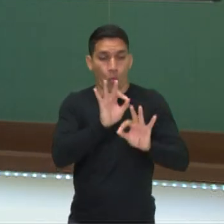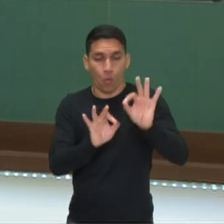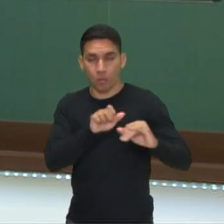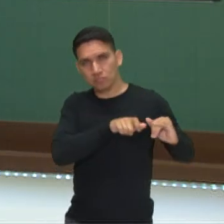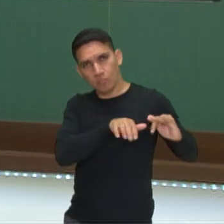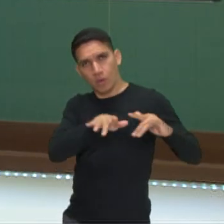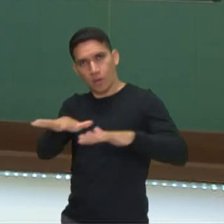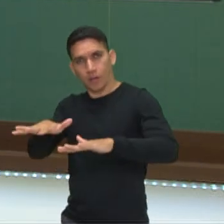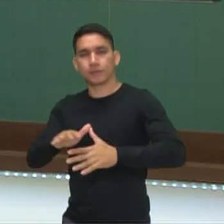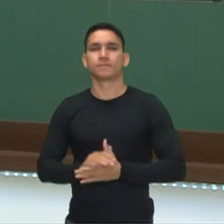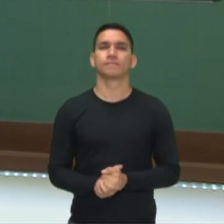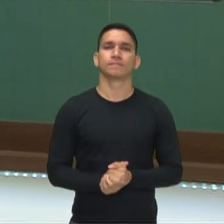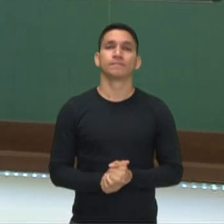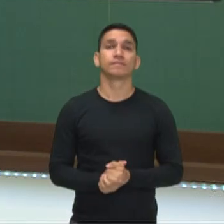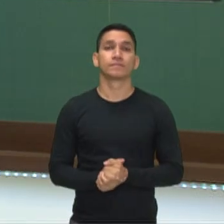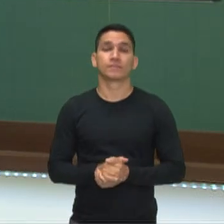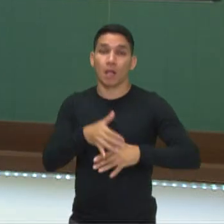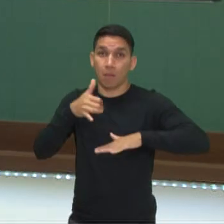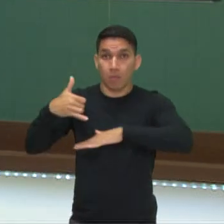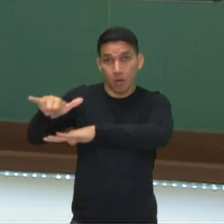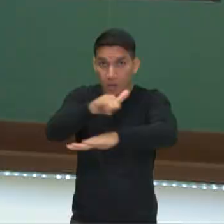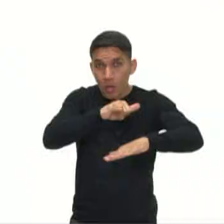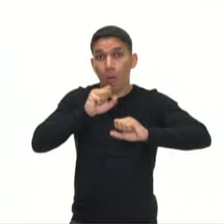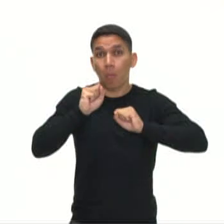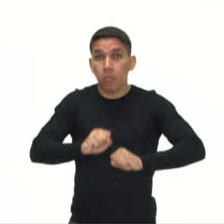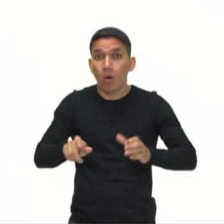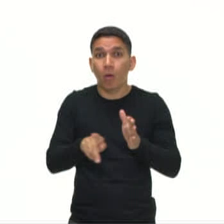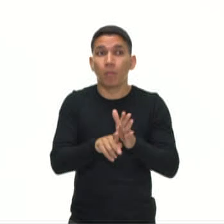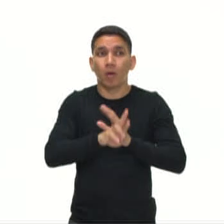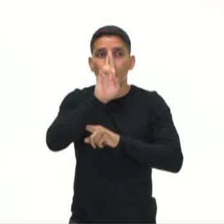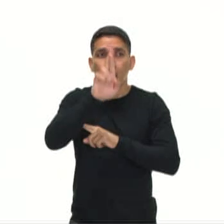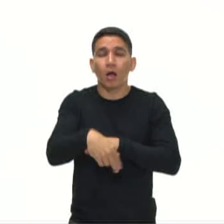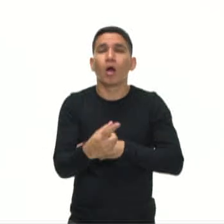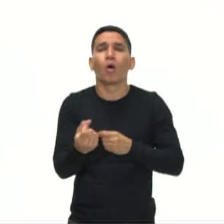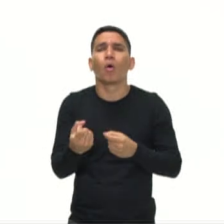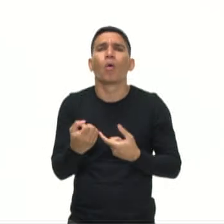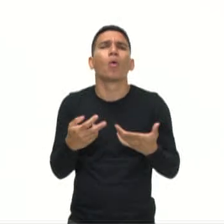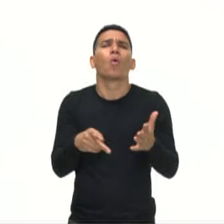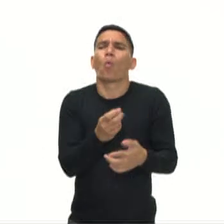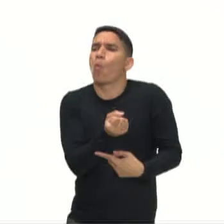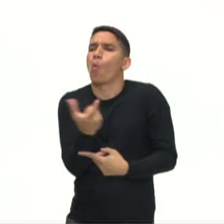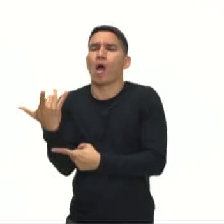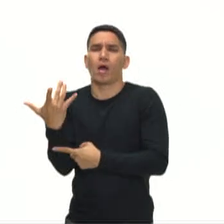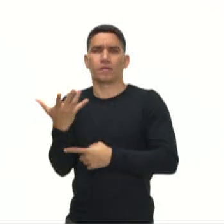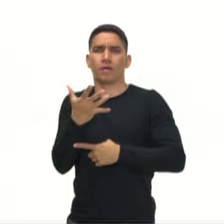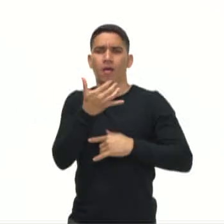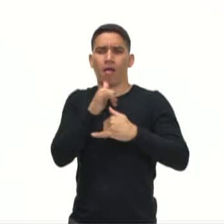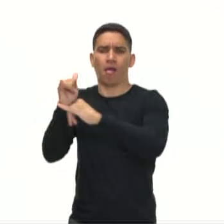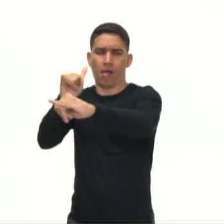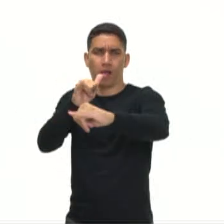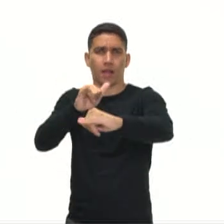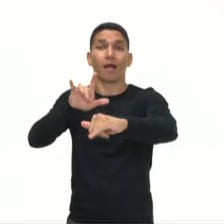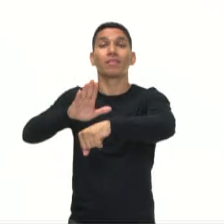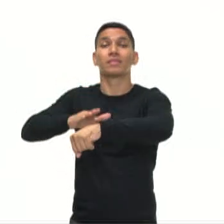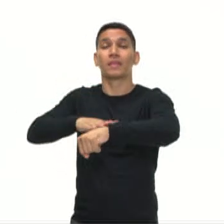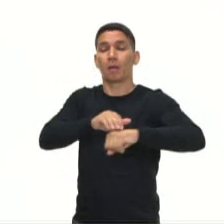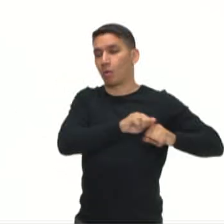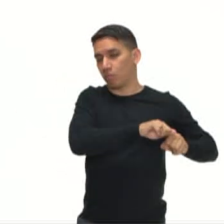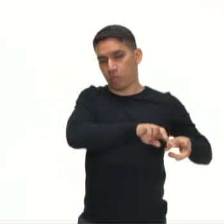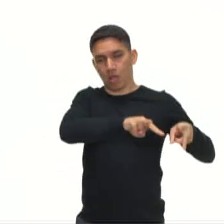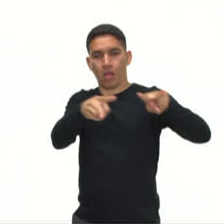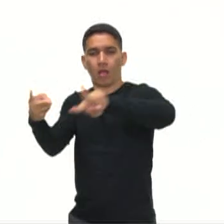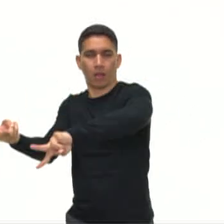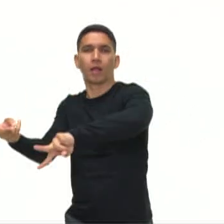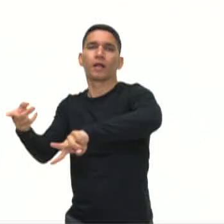elétricas. Corrente elétrica pode ser calculada pela razão da quantidade de carga elétrica, pelo tempo em que essa carga atravessa o